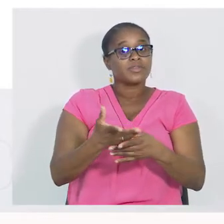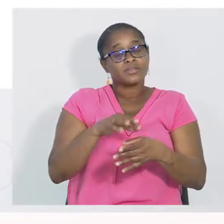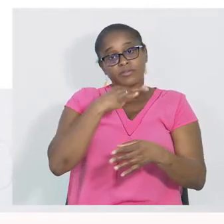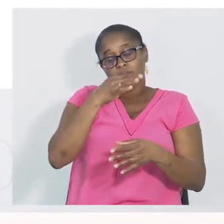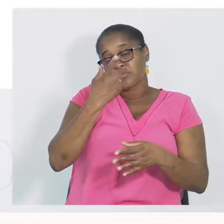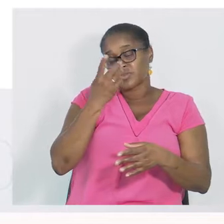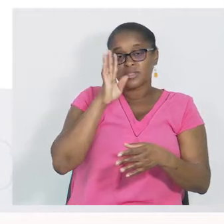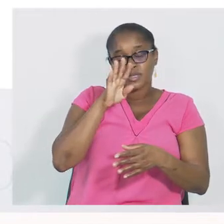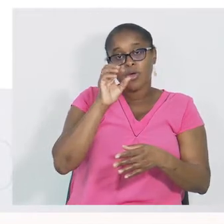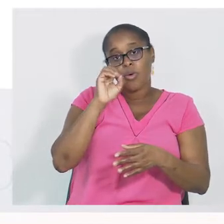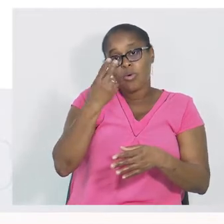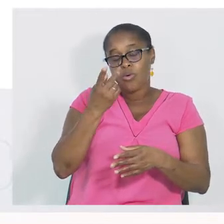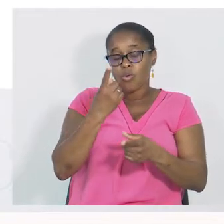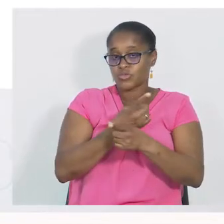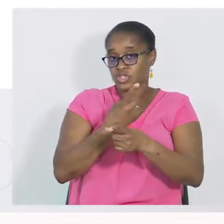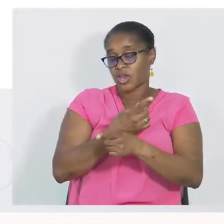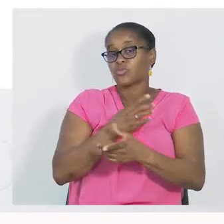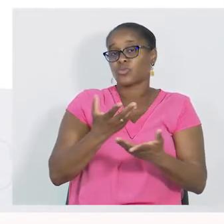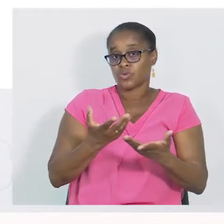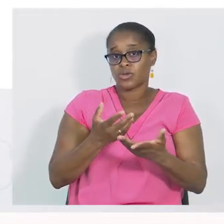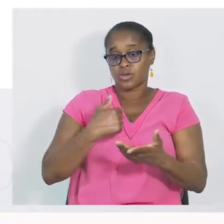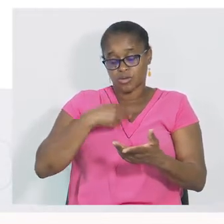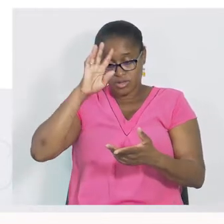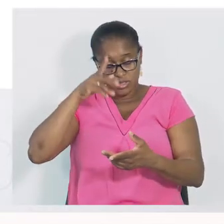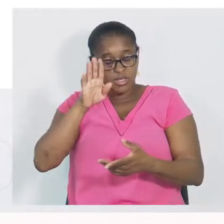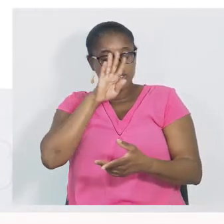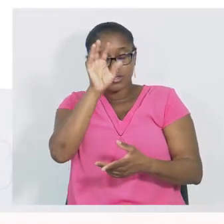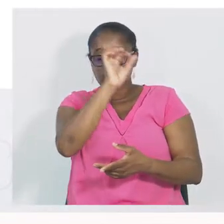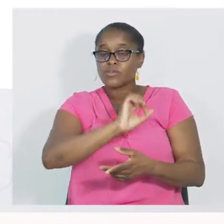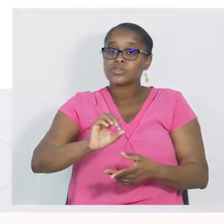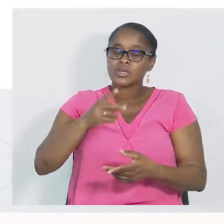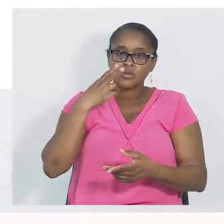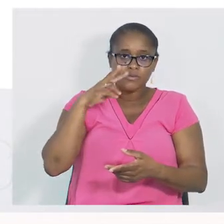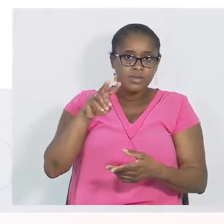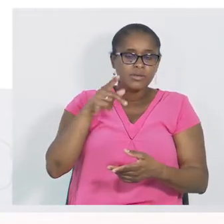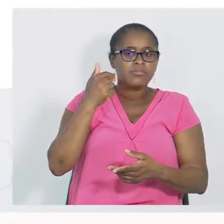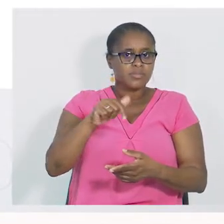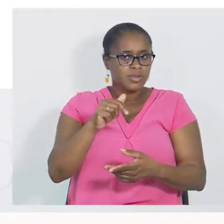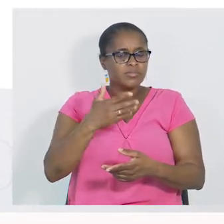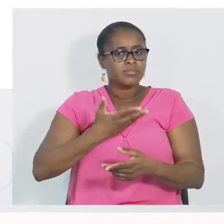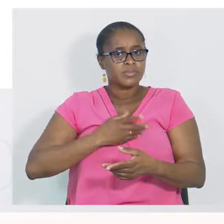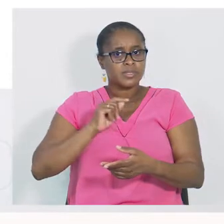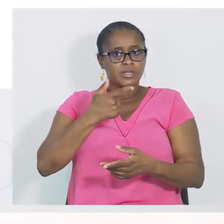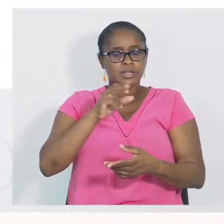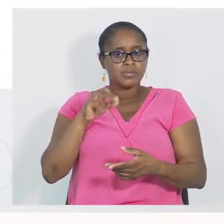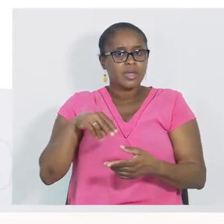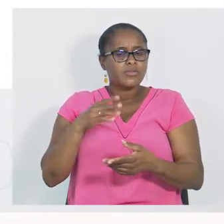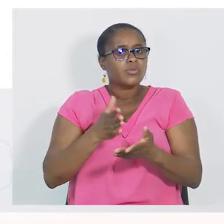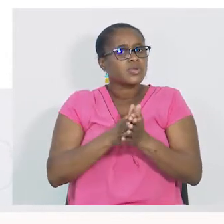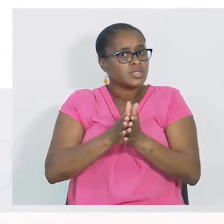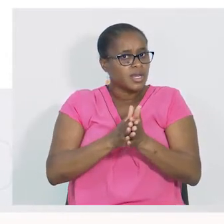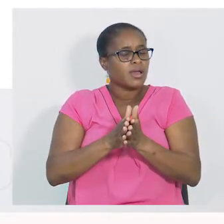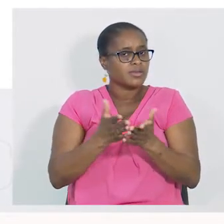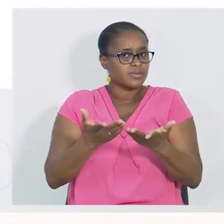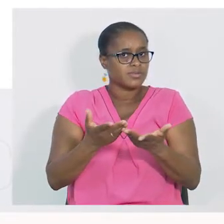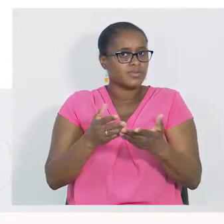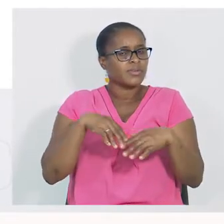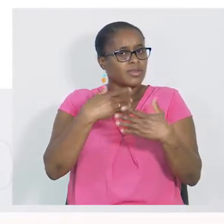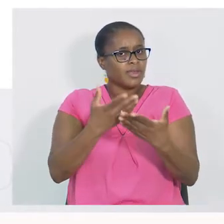que o outro interveniente da comunicação está. Então vamos ver. Aqui temos